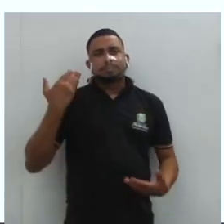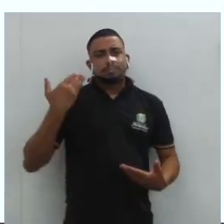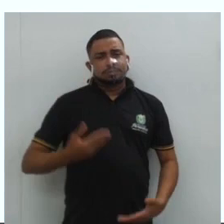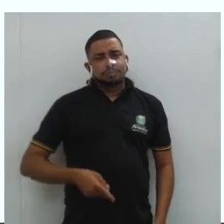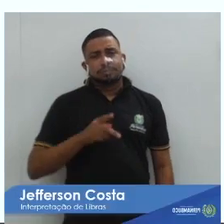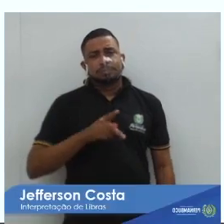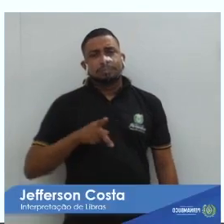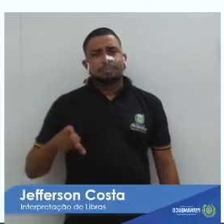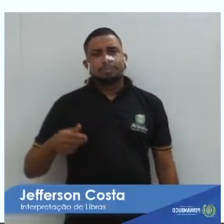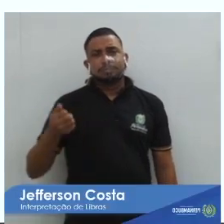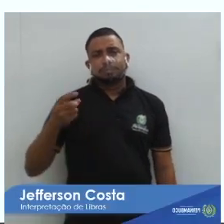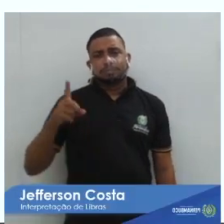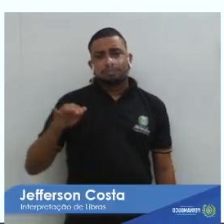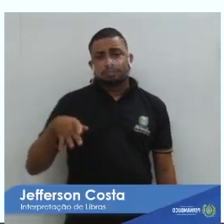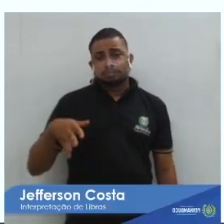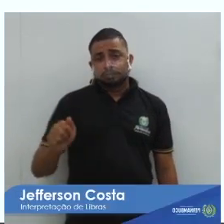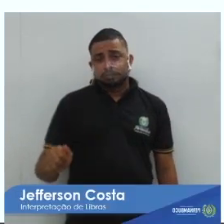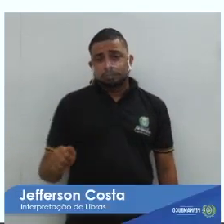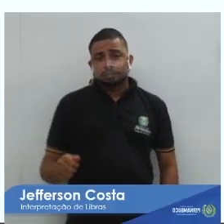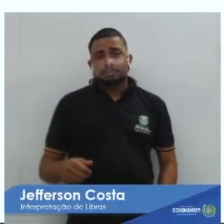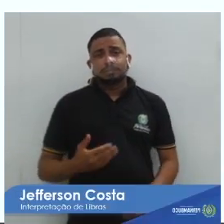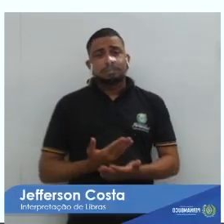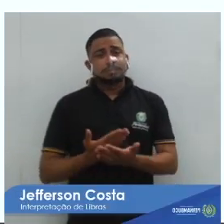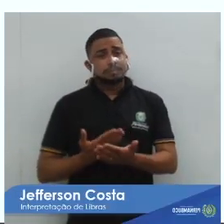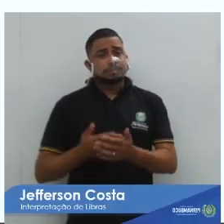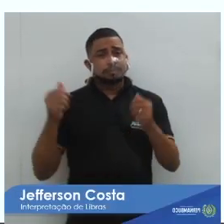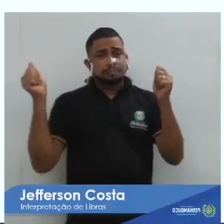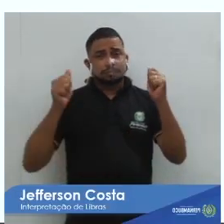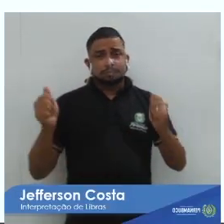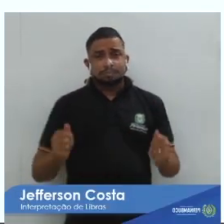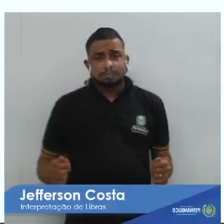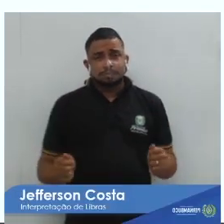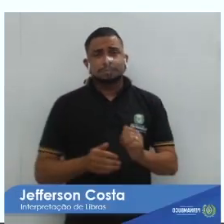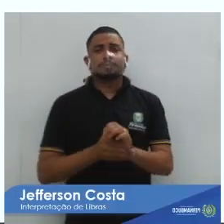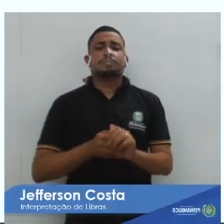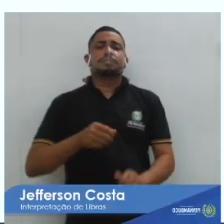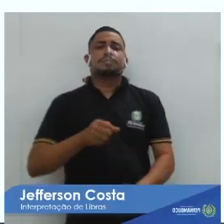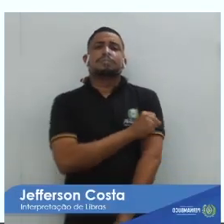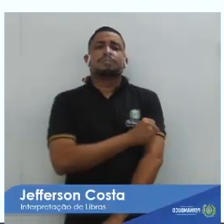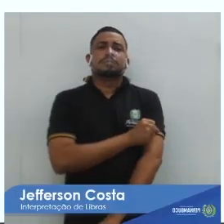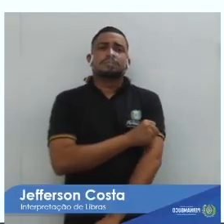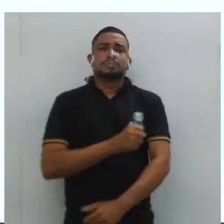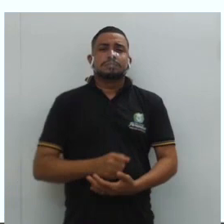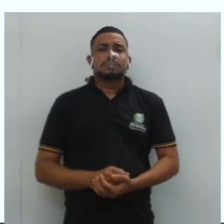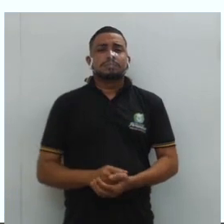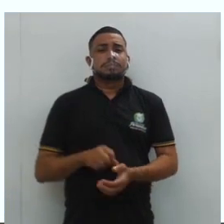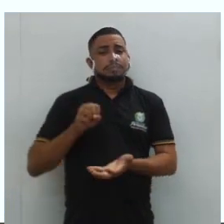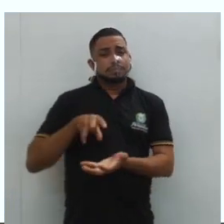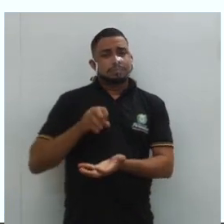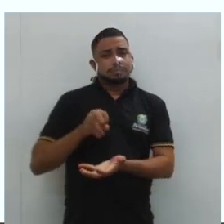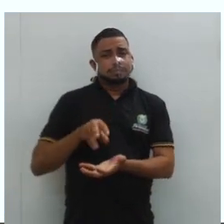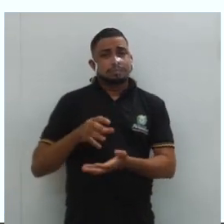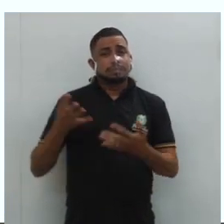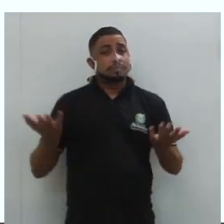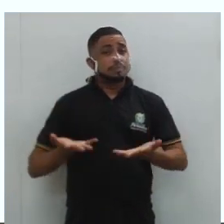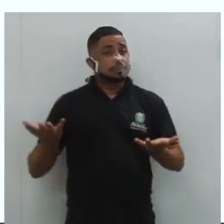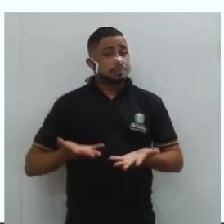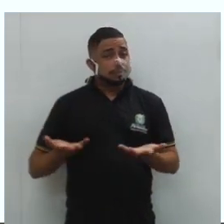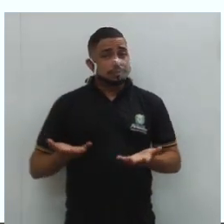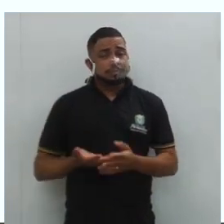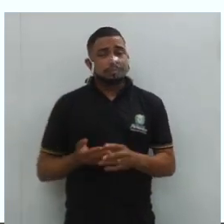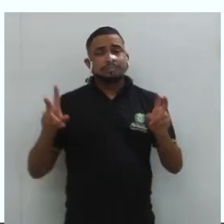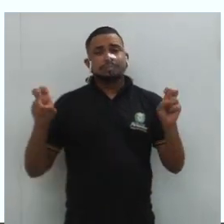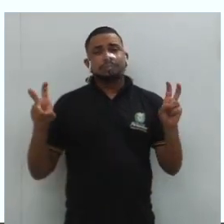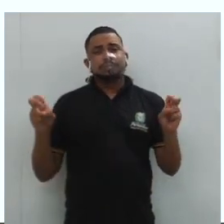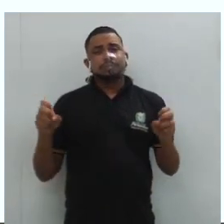Olá, eu sou a professora Adriana Freitas. Estamos começando mais uma aula de artes para os 8º anos, do EducaPE. Hoje